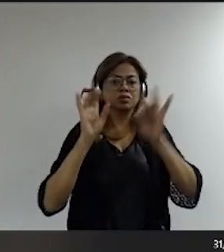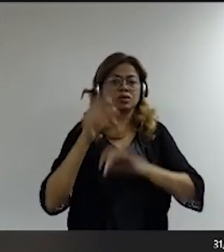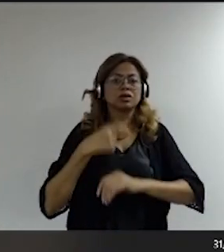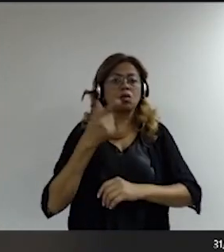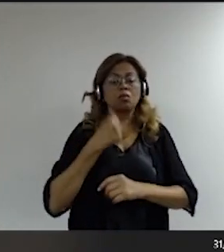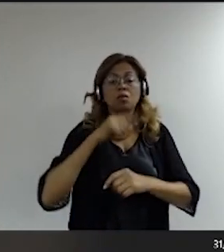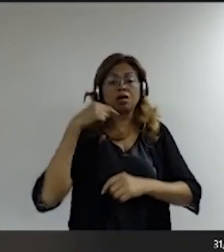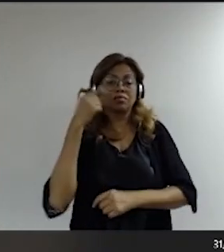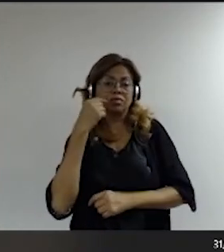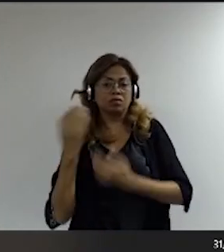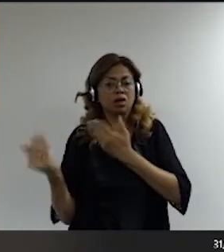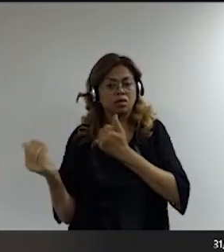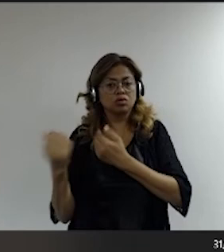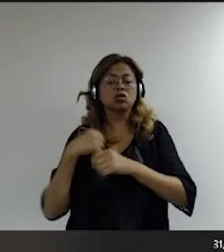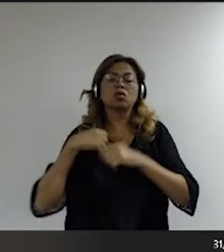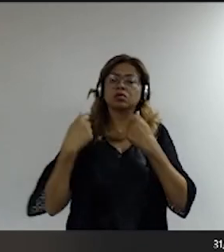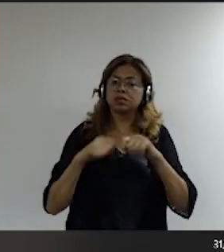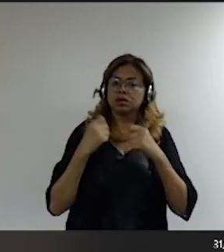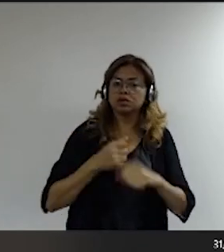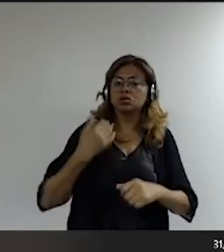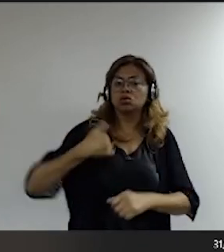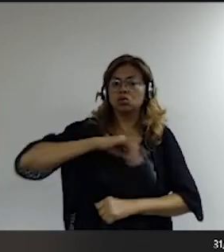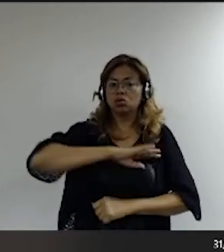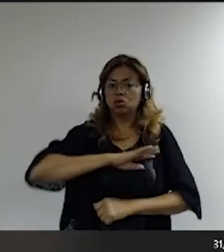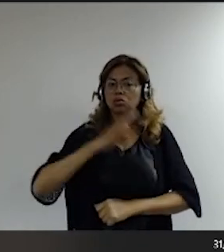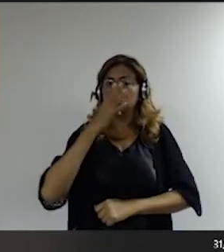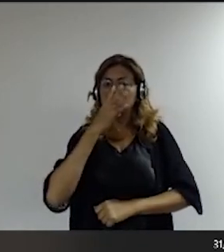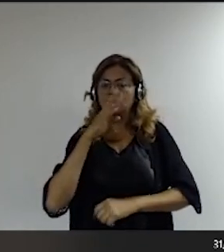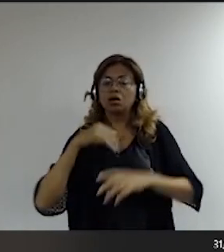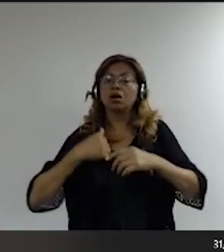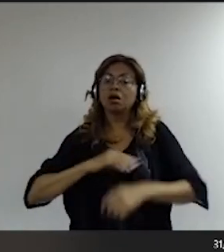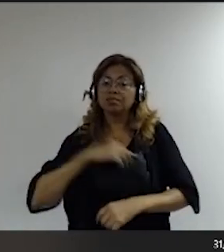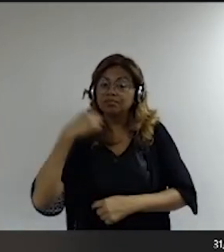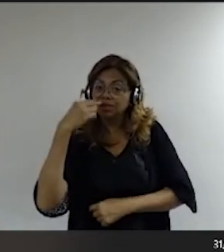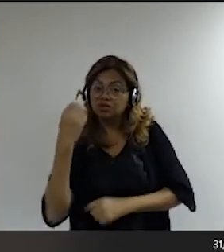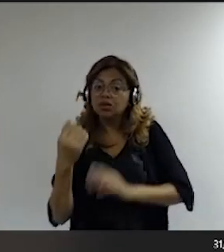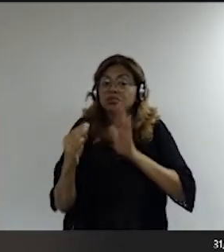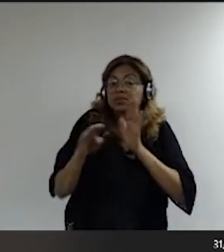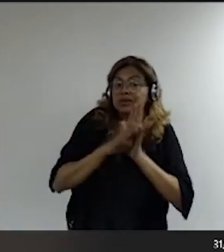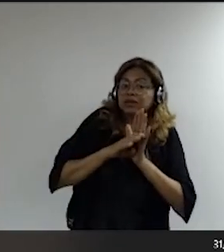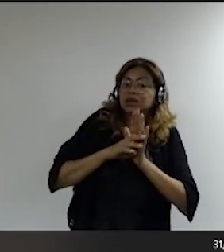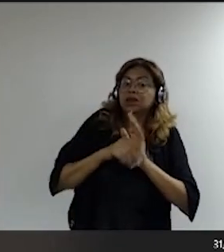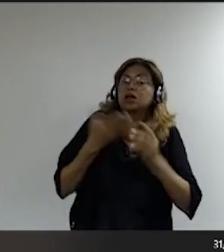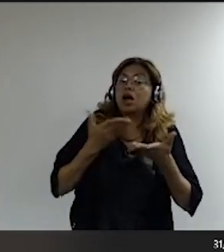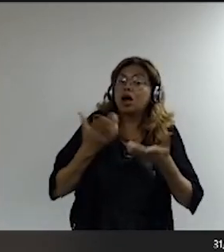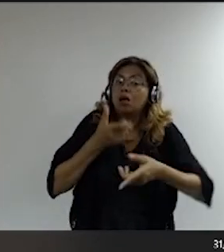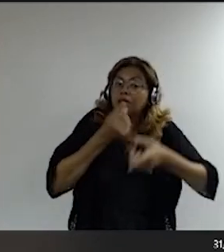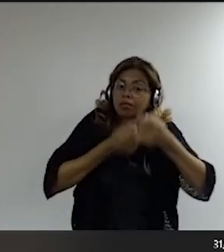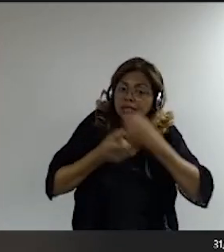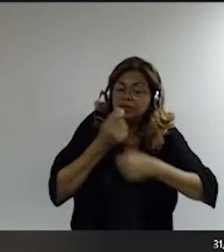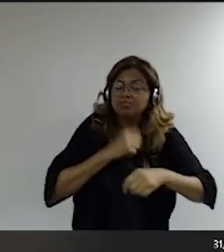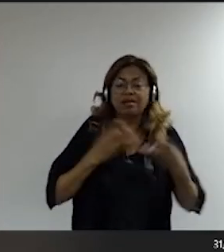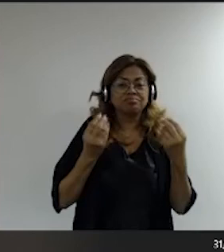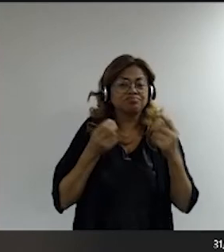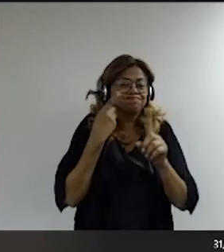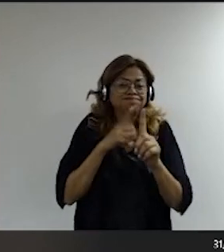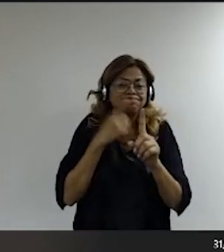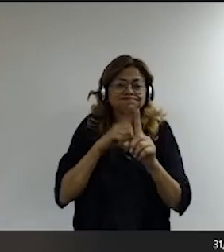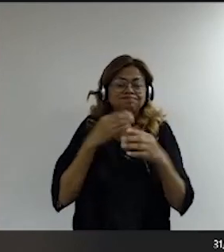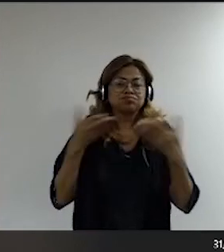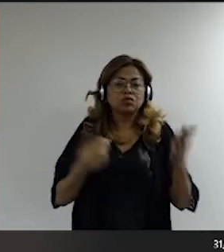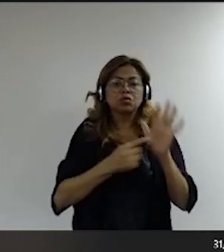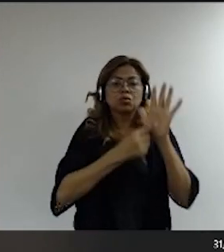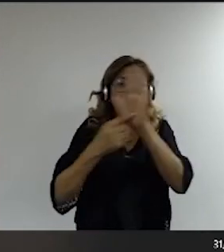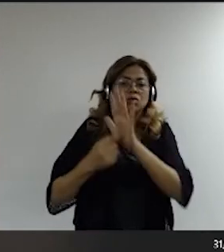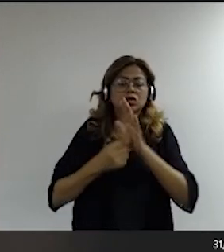mais jovens, que precisam do nosso olhar nesse momento, aqueles que estão chegando nesse mercado com tantos desafios que aqui foi